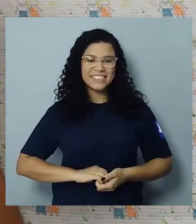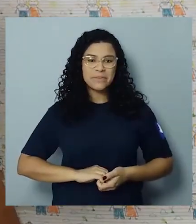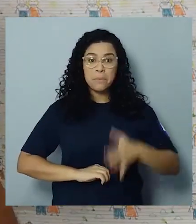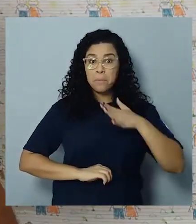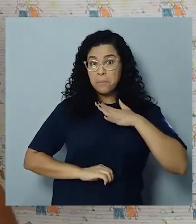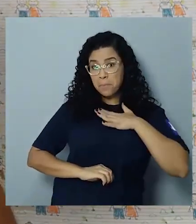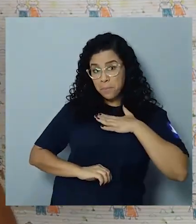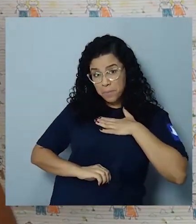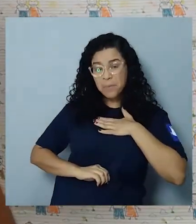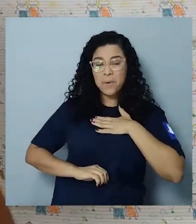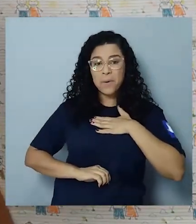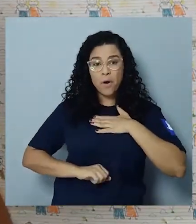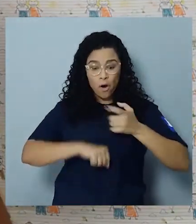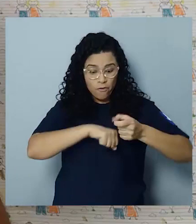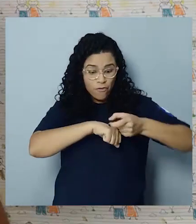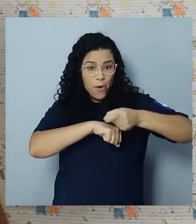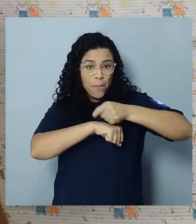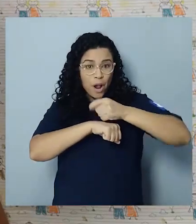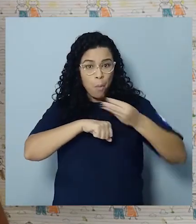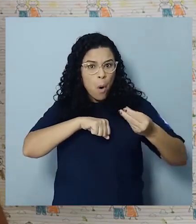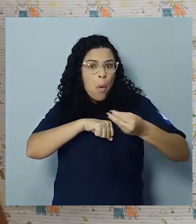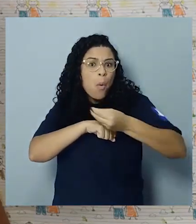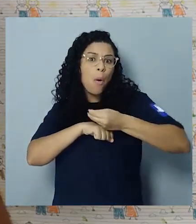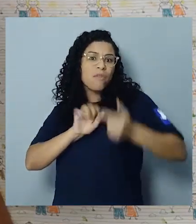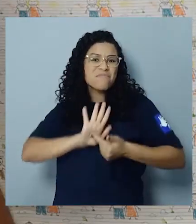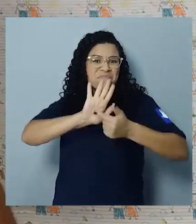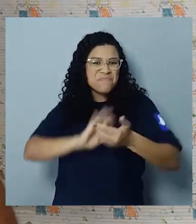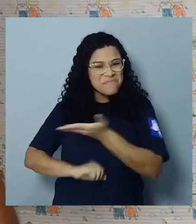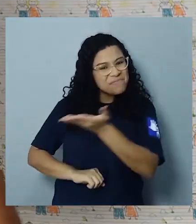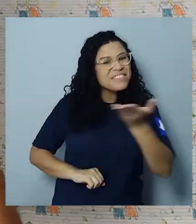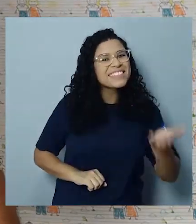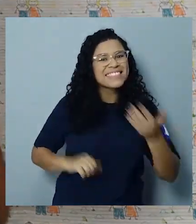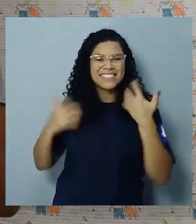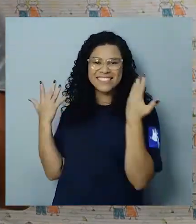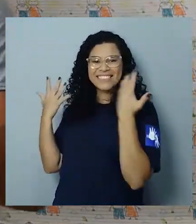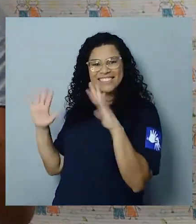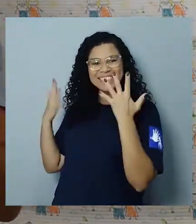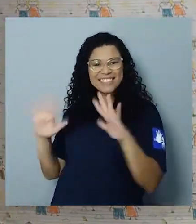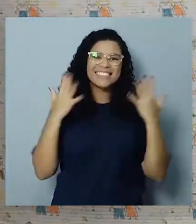o meu Formigueiro eu quero a genta